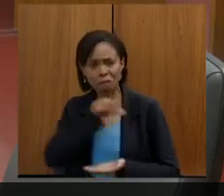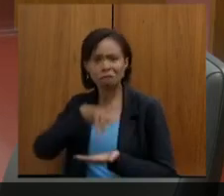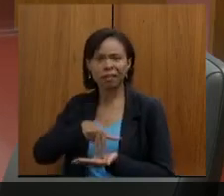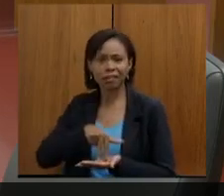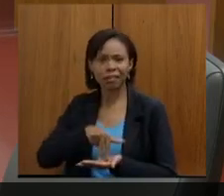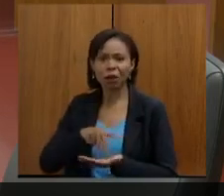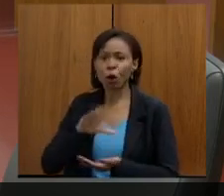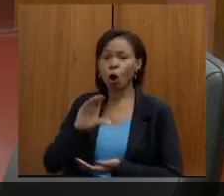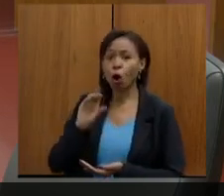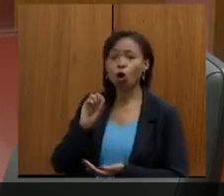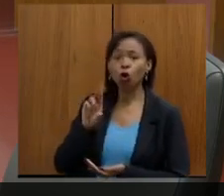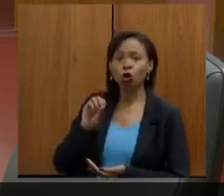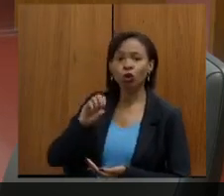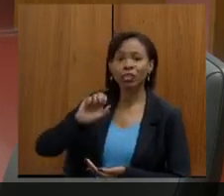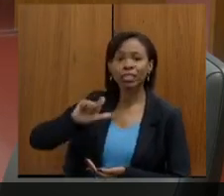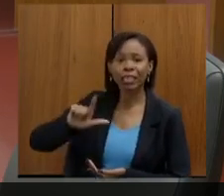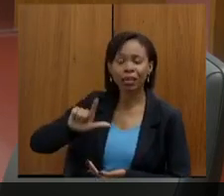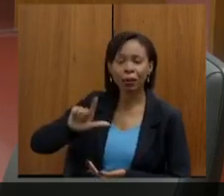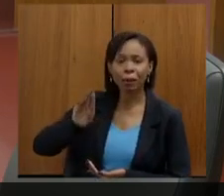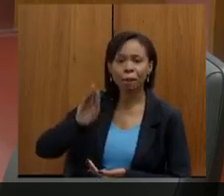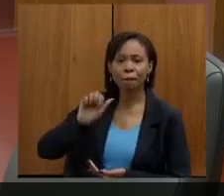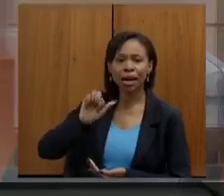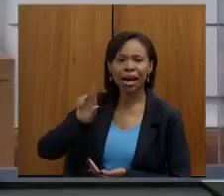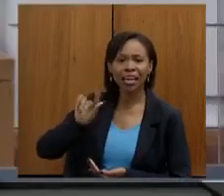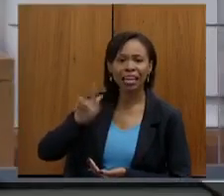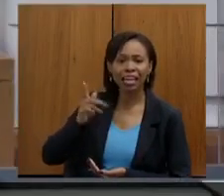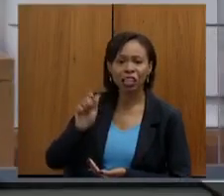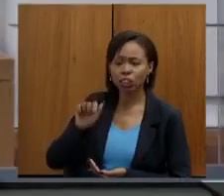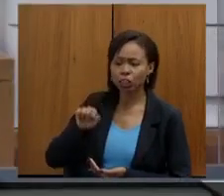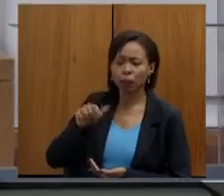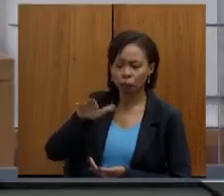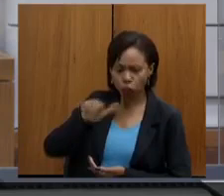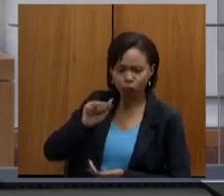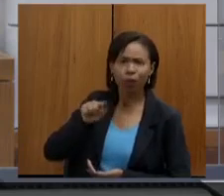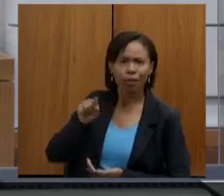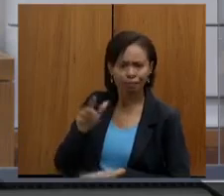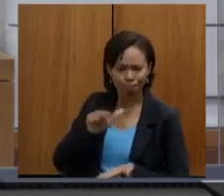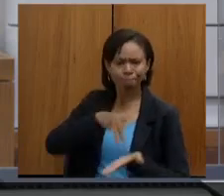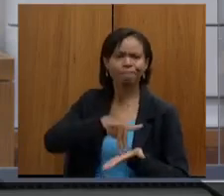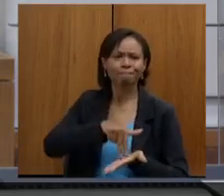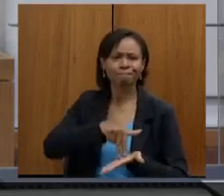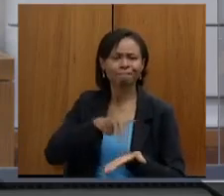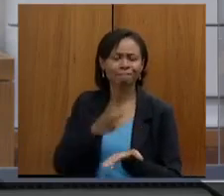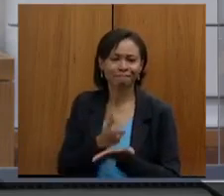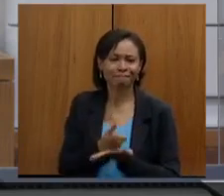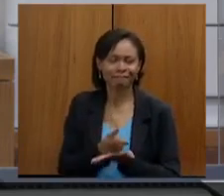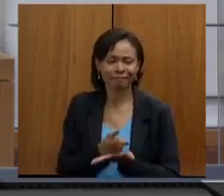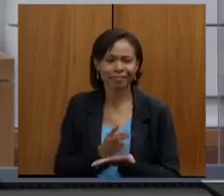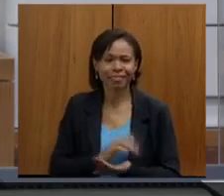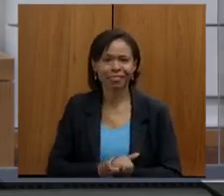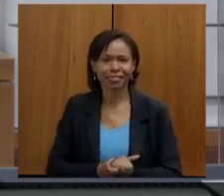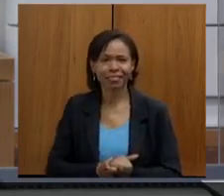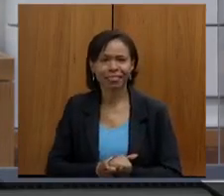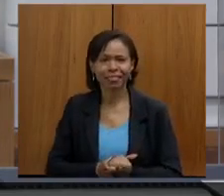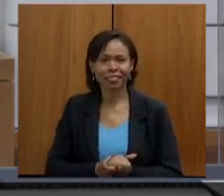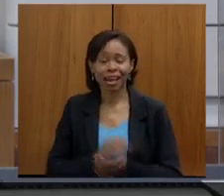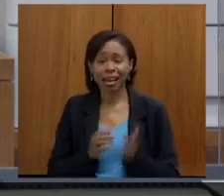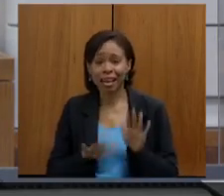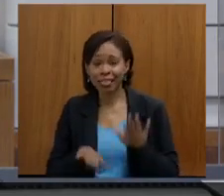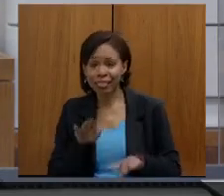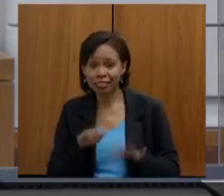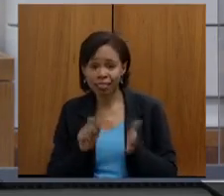acho que a gente precisa ele tá até e a postos não é E aí a gente